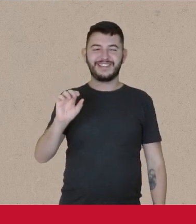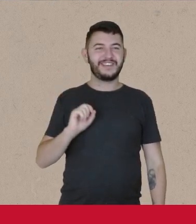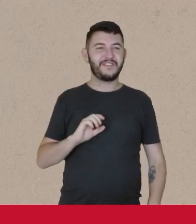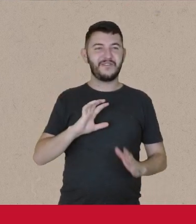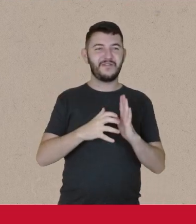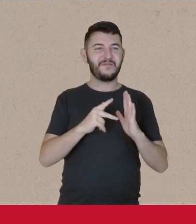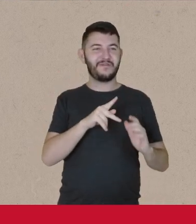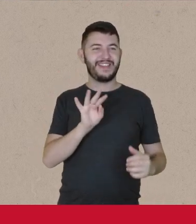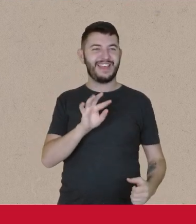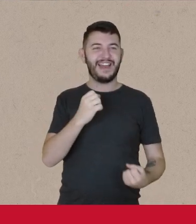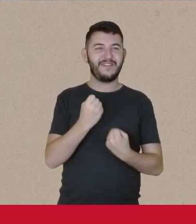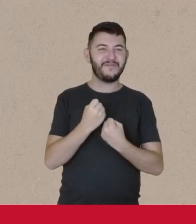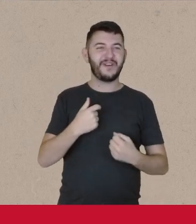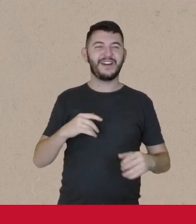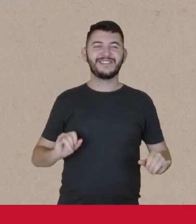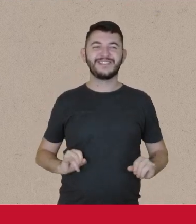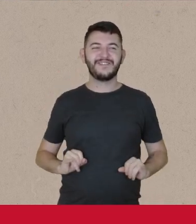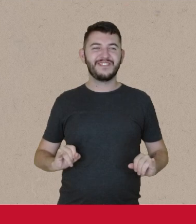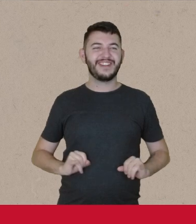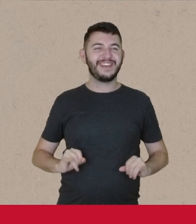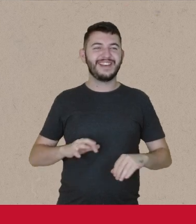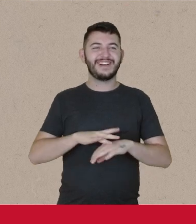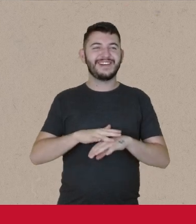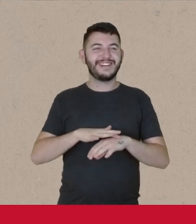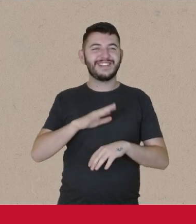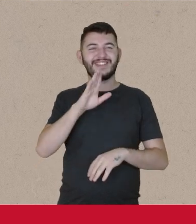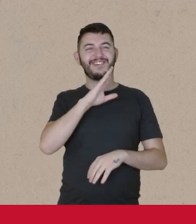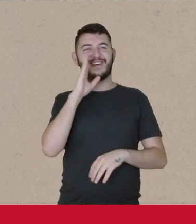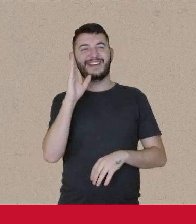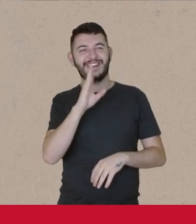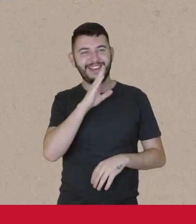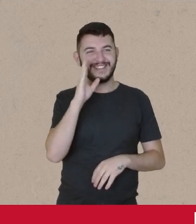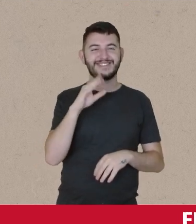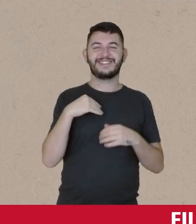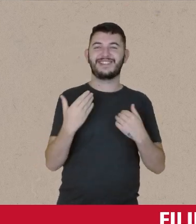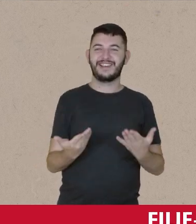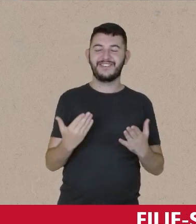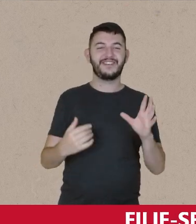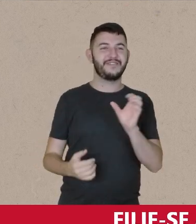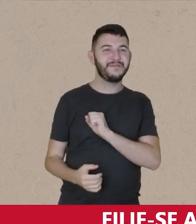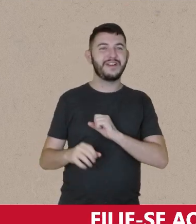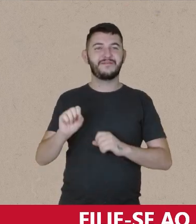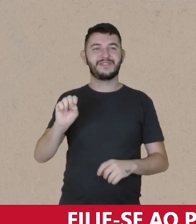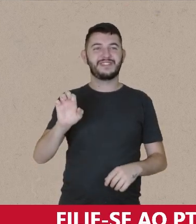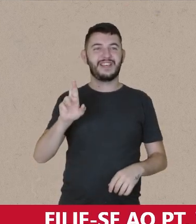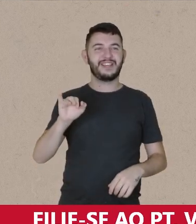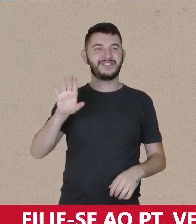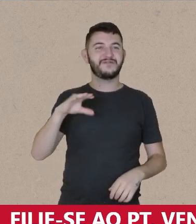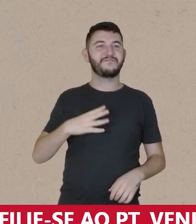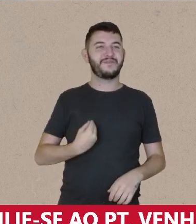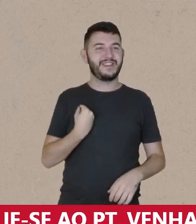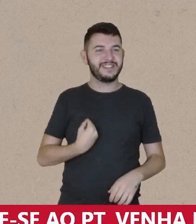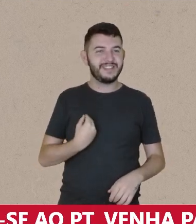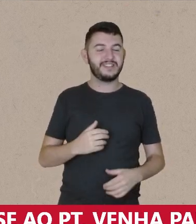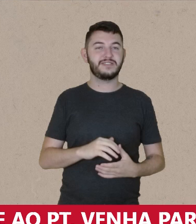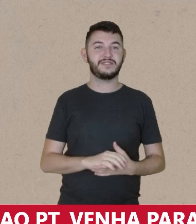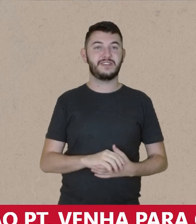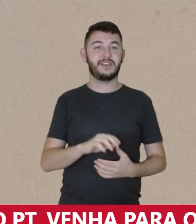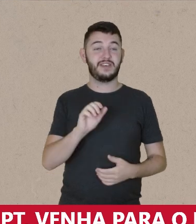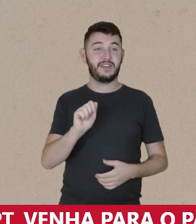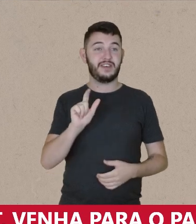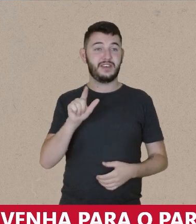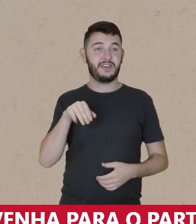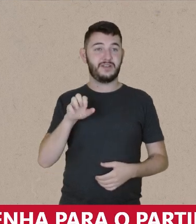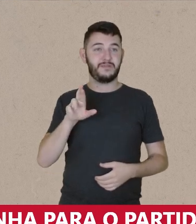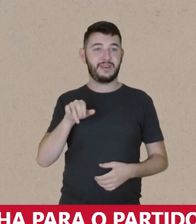PT. A vida tem nos golpeado demais. Te amamos, Sérgio Manberti. Você estará sempre presente. A Almeri Guerra